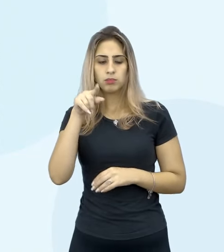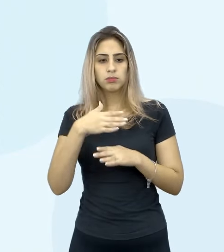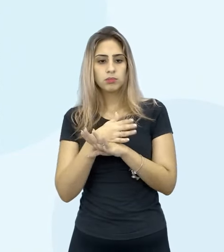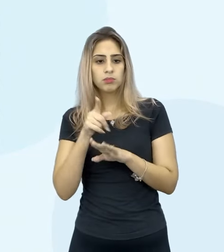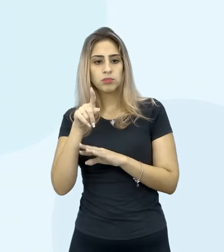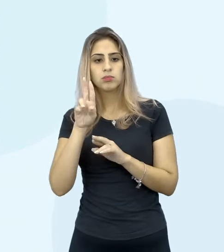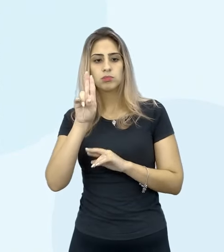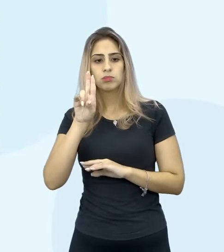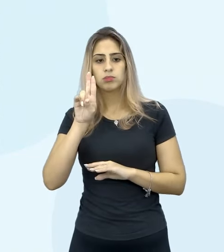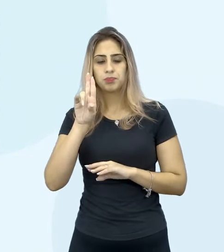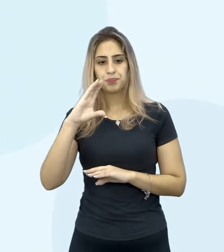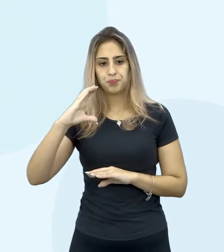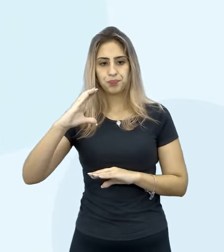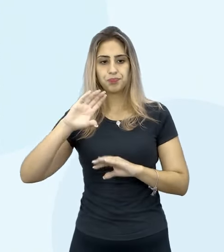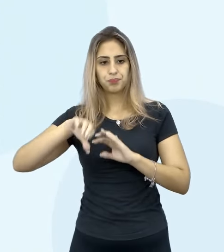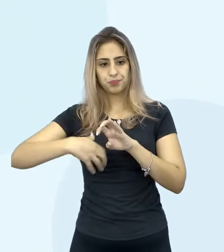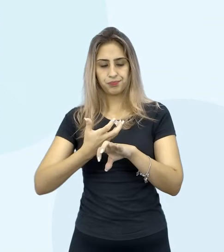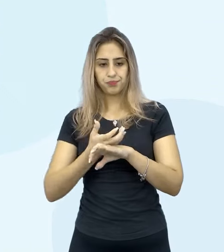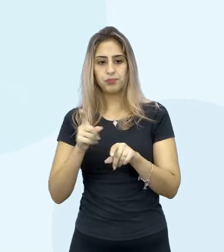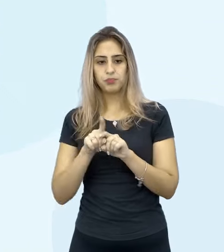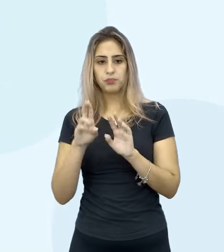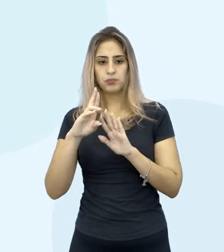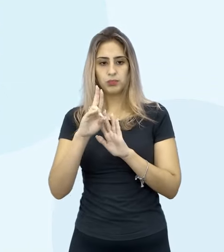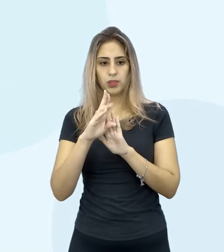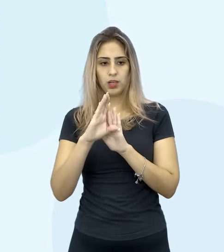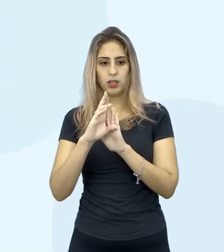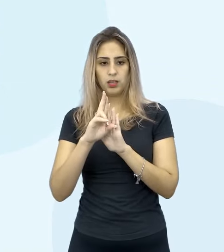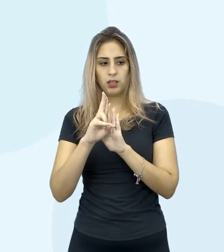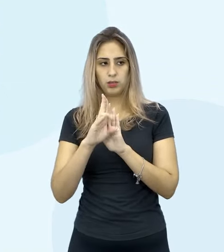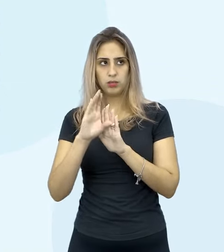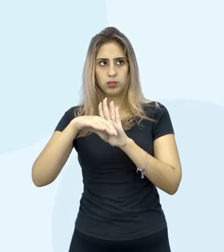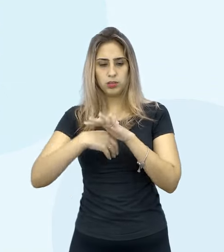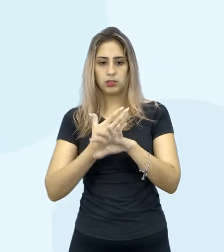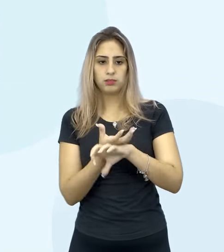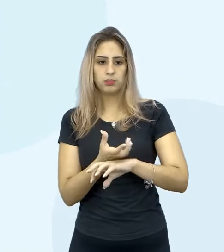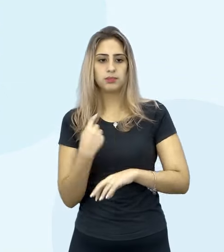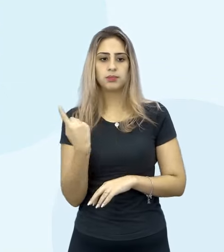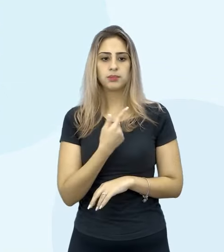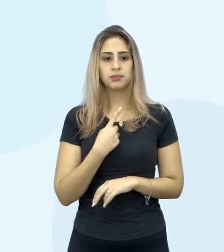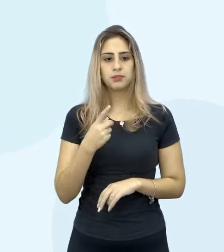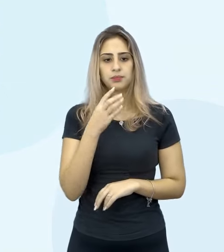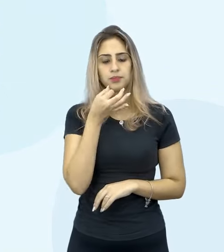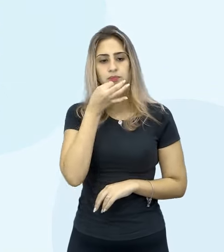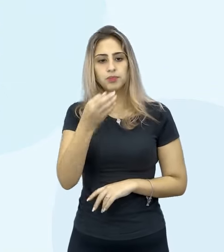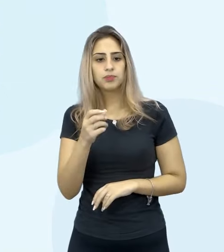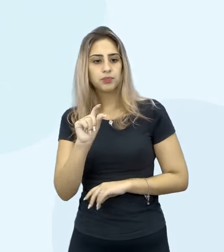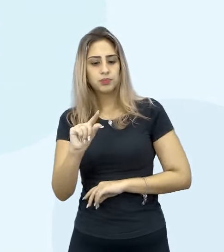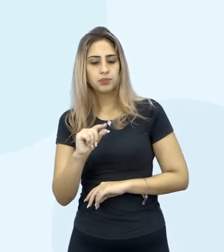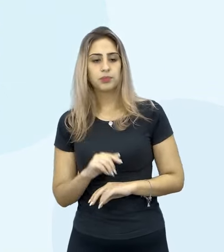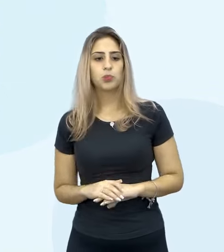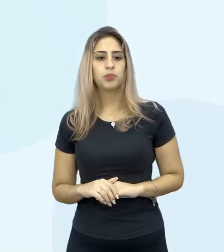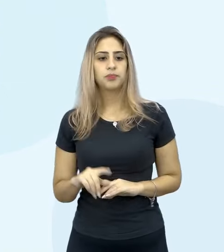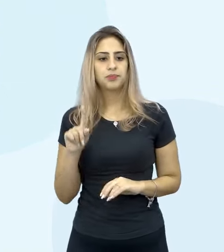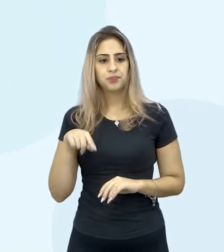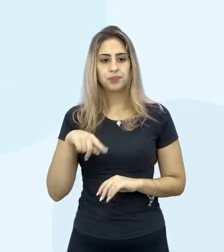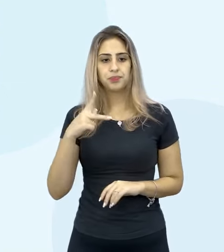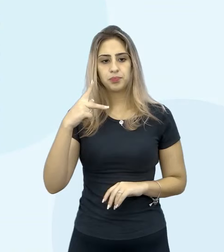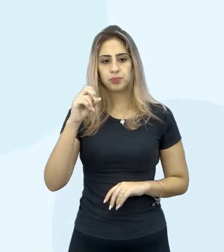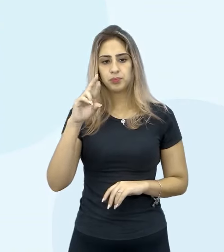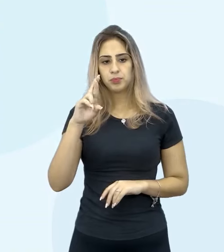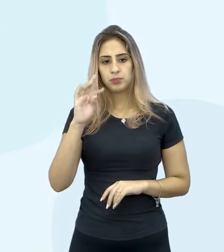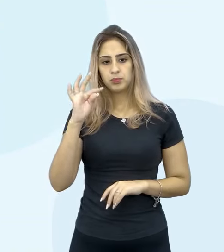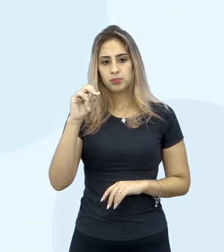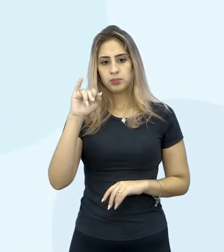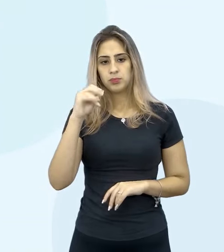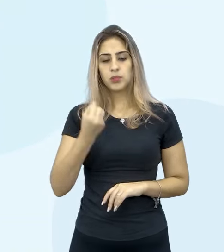as unidades curriculares, né? Então eu vou ler o artigo primeiro e depois a gente comenta um pouco. Então a portaria número